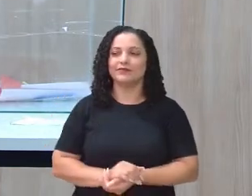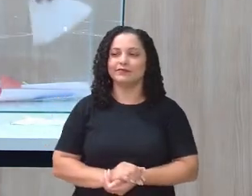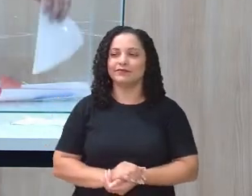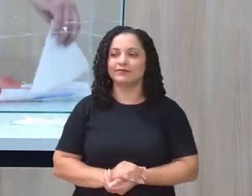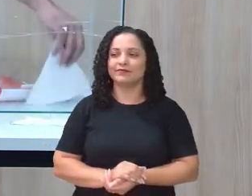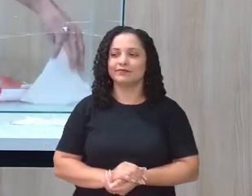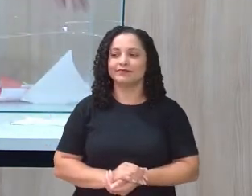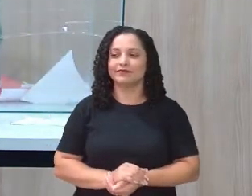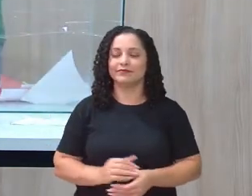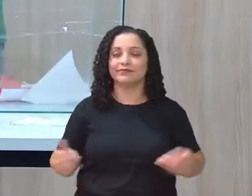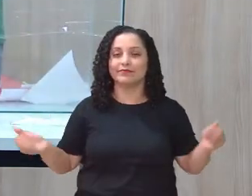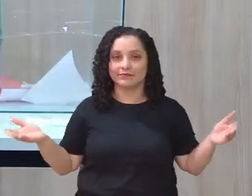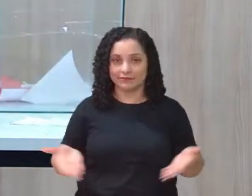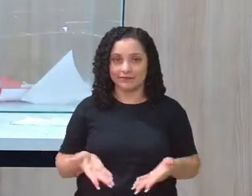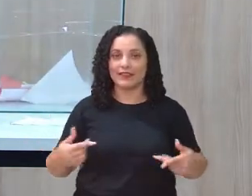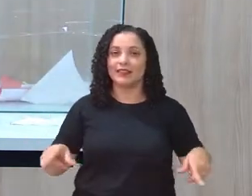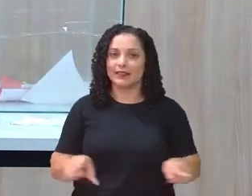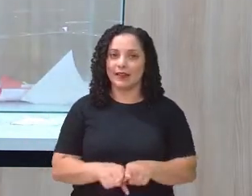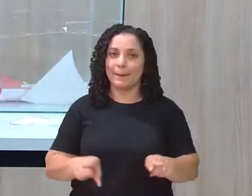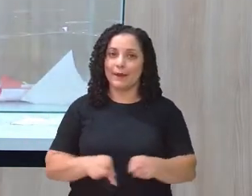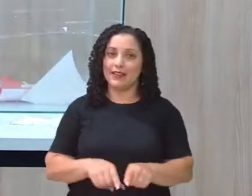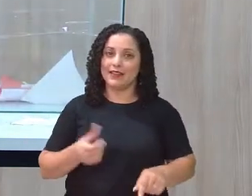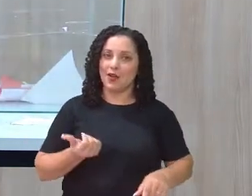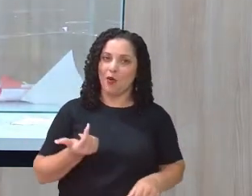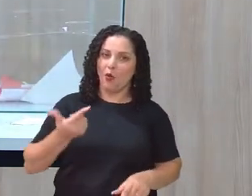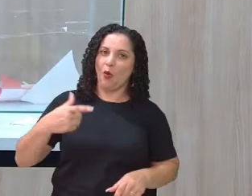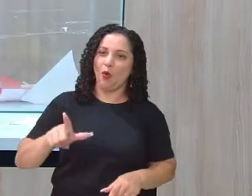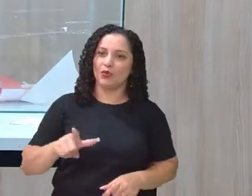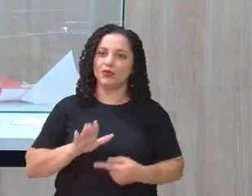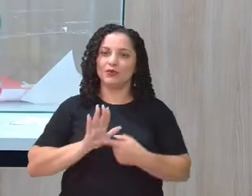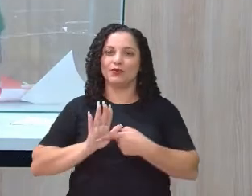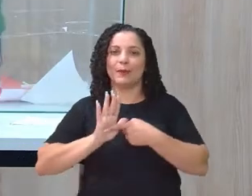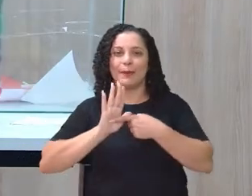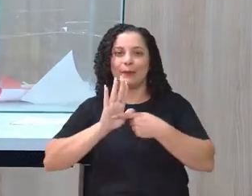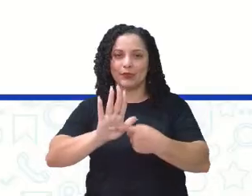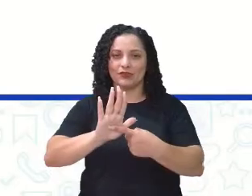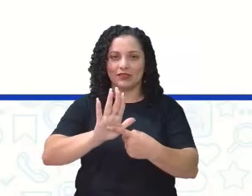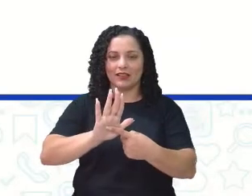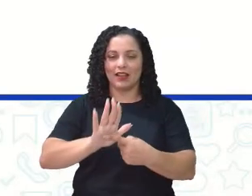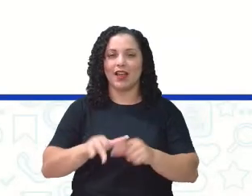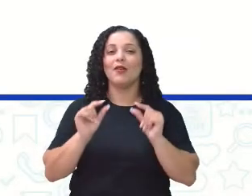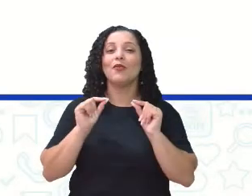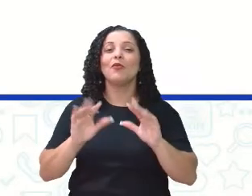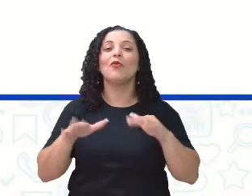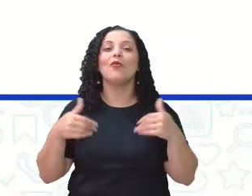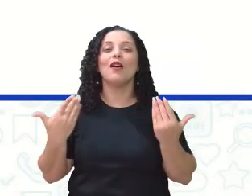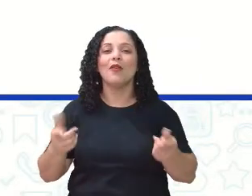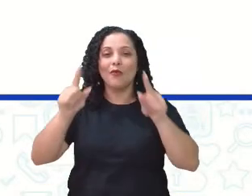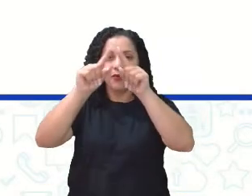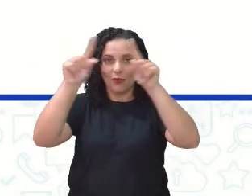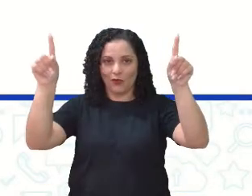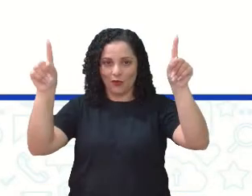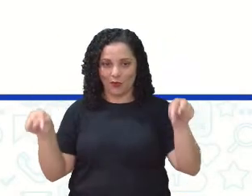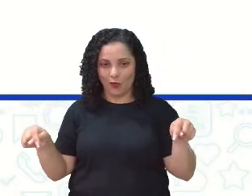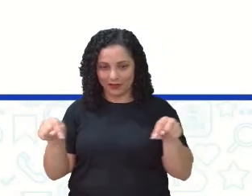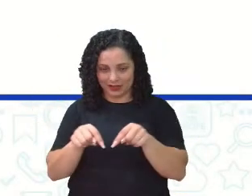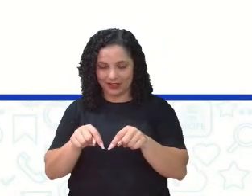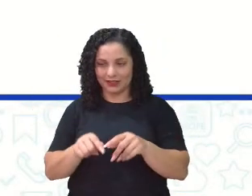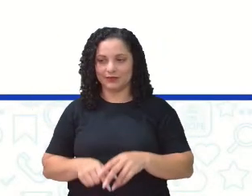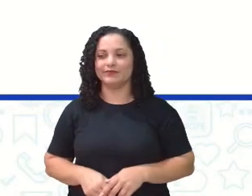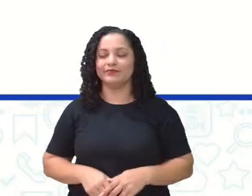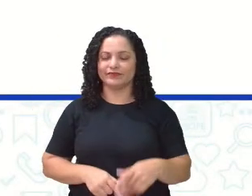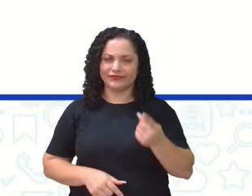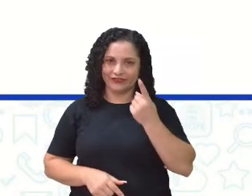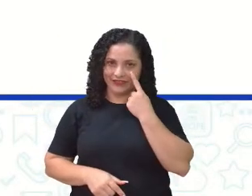Depois eu trouxe aqui outro polígonozinho. Qual foi aqui? O quadrado, certo? Note que